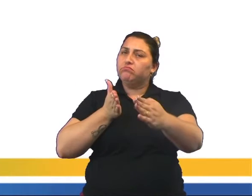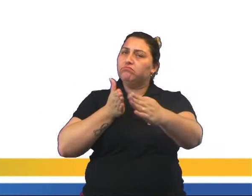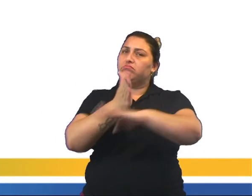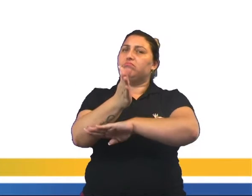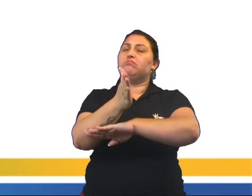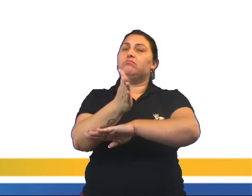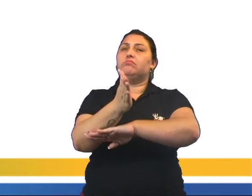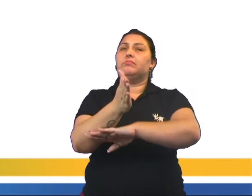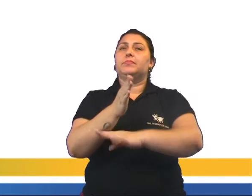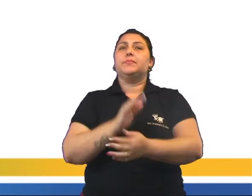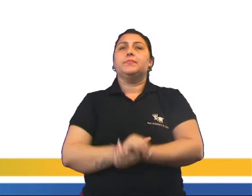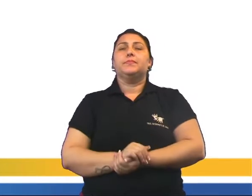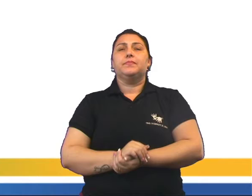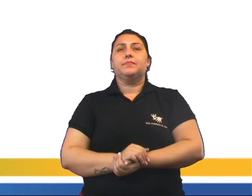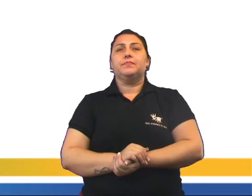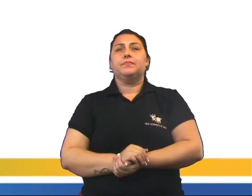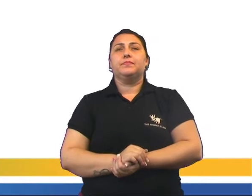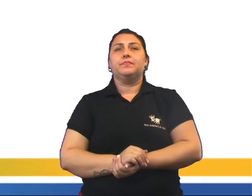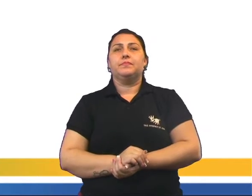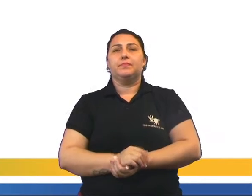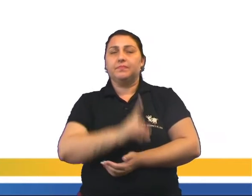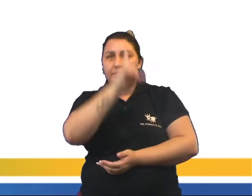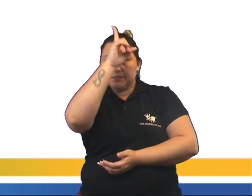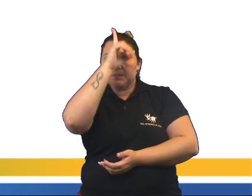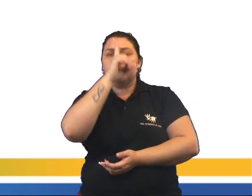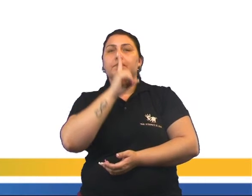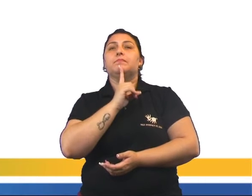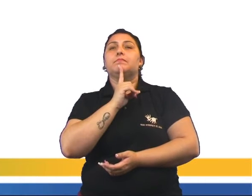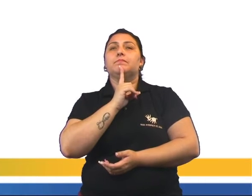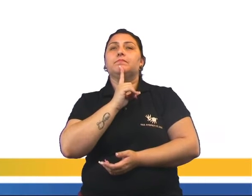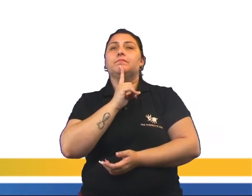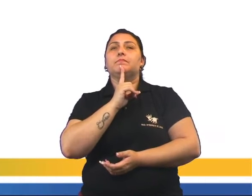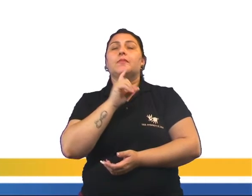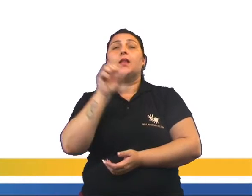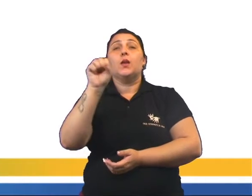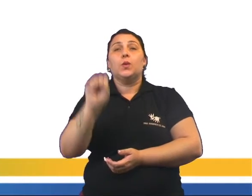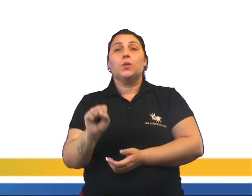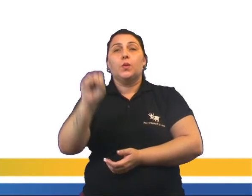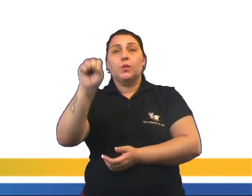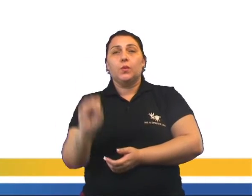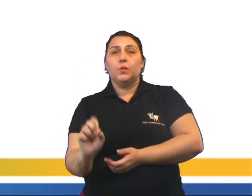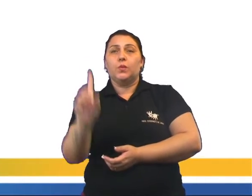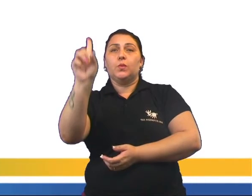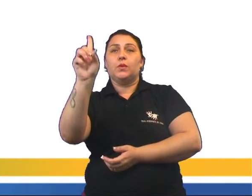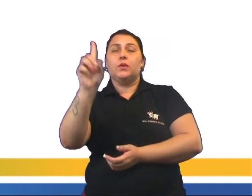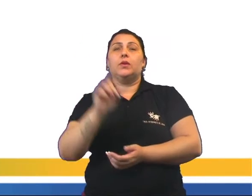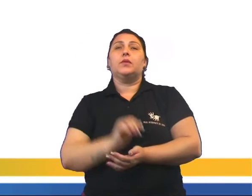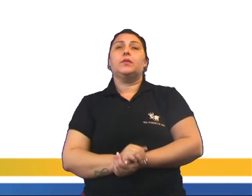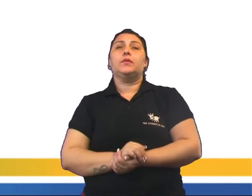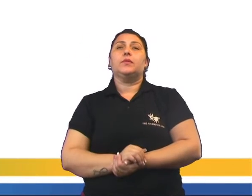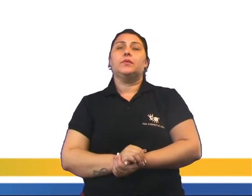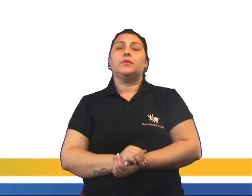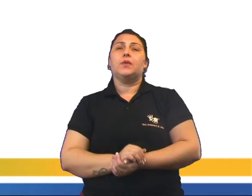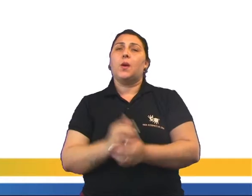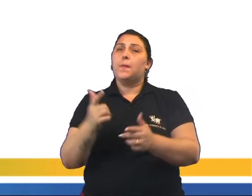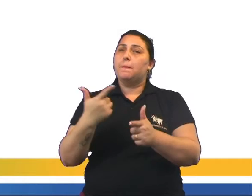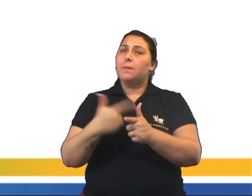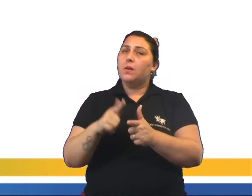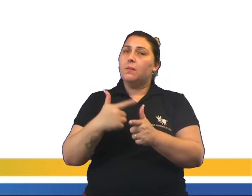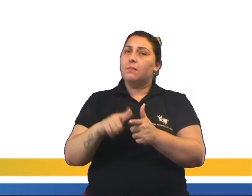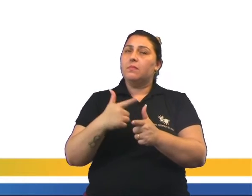aí para esta área aí na região centro-oeste, na região sul e sudeste aí, ok? Então, isto é um